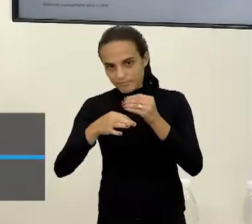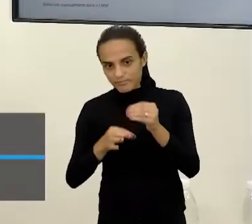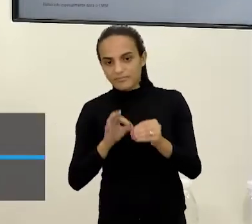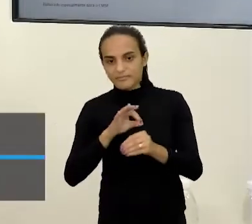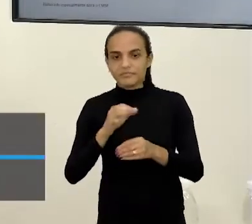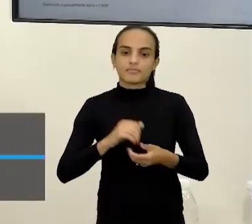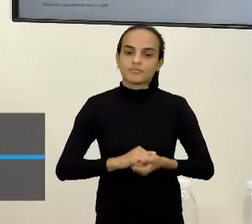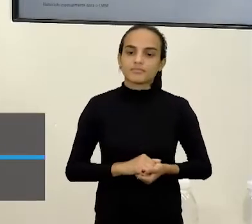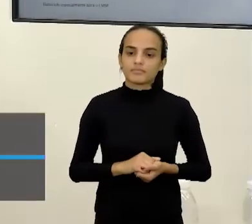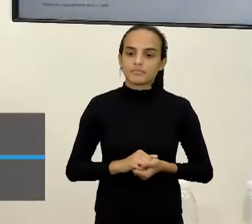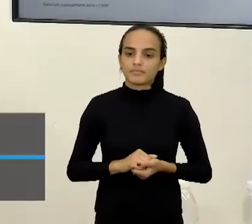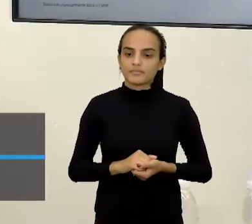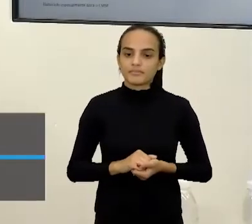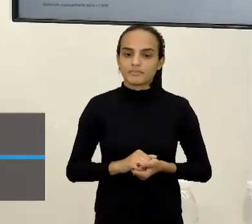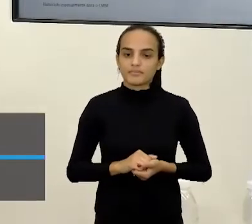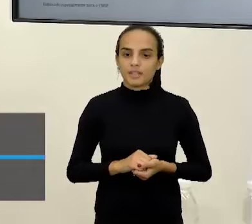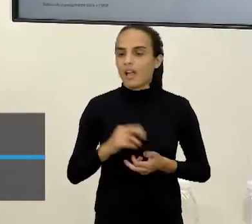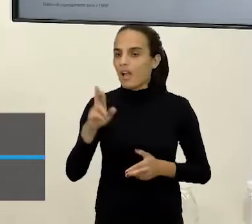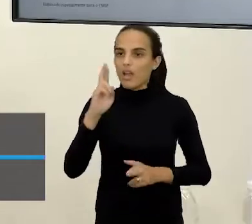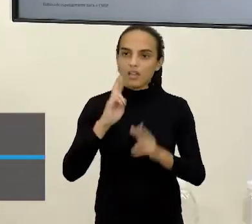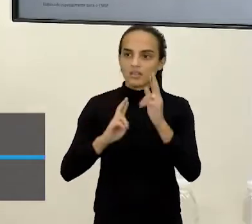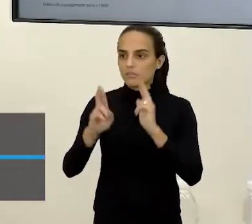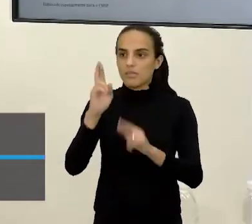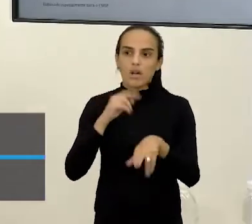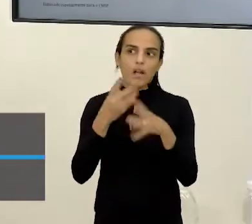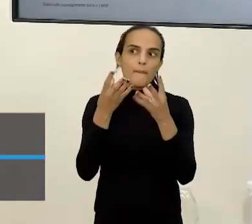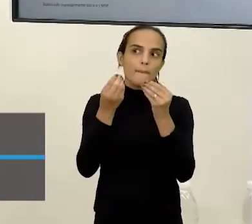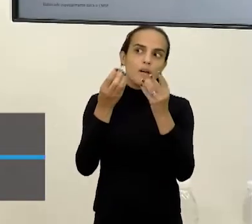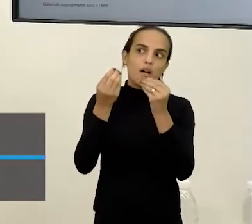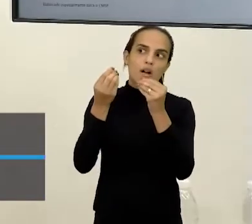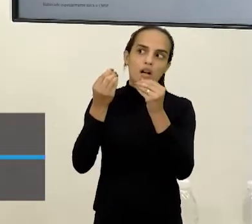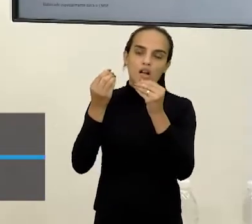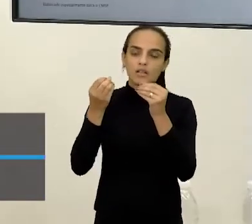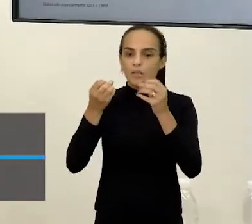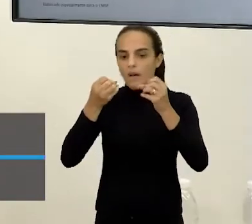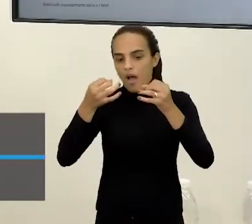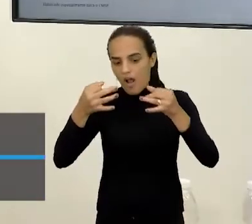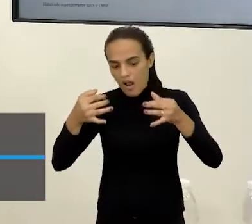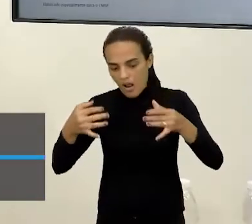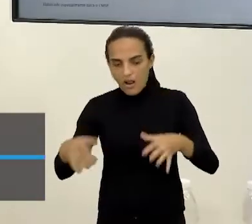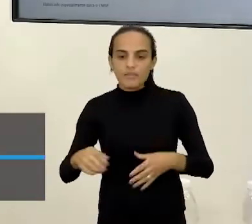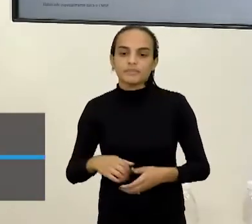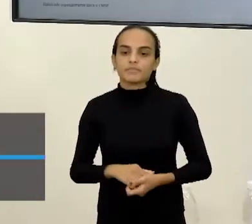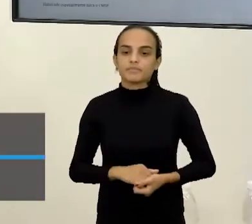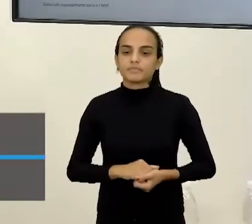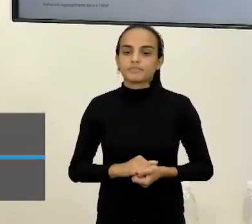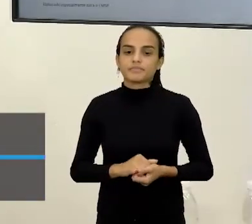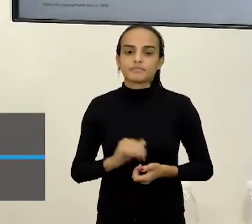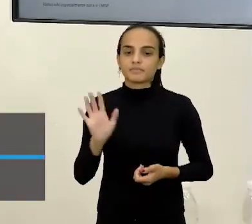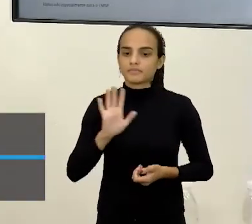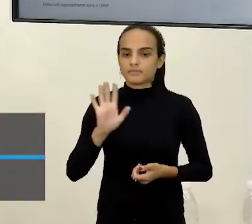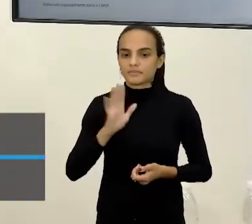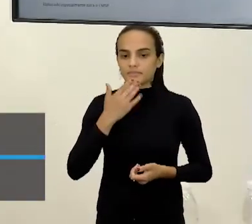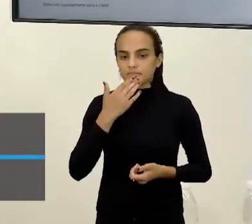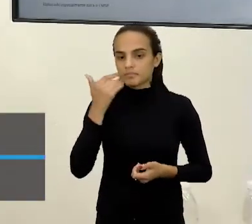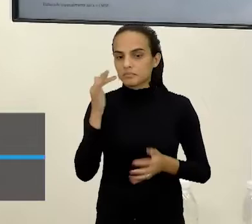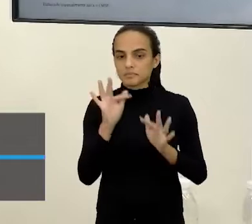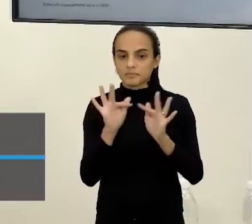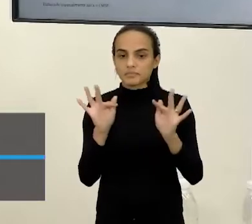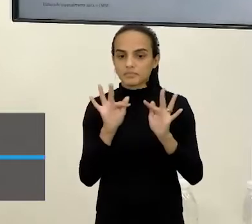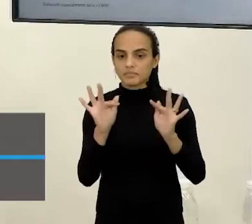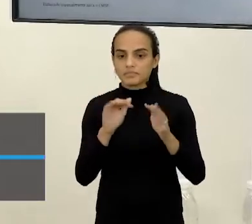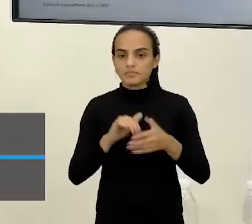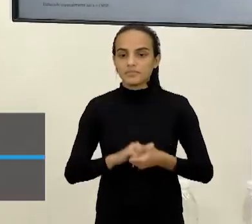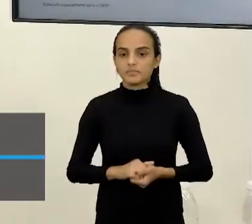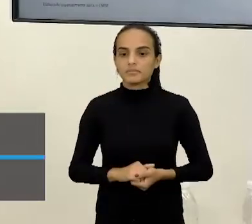Então, basicamente é isso. Mas tivemos uma resposta muito completa, que é da professora... Professora, desculpa,